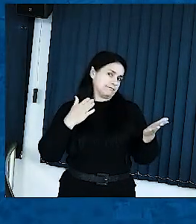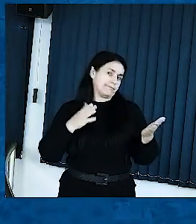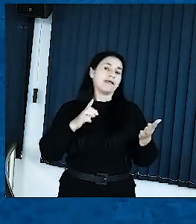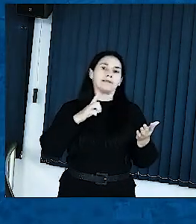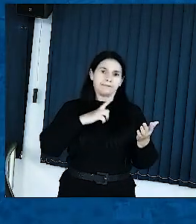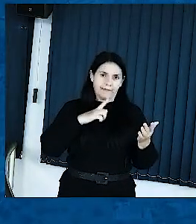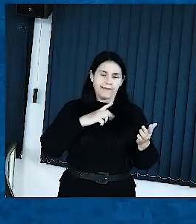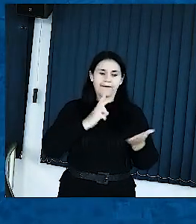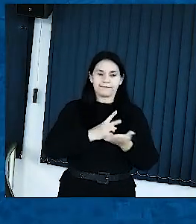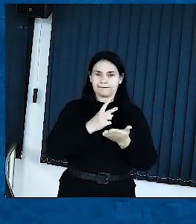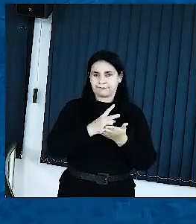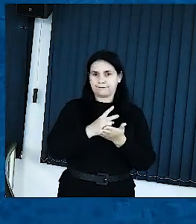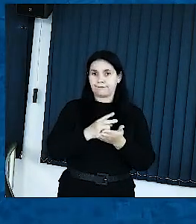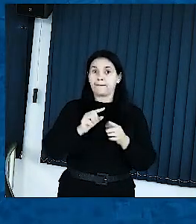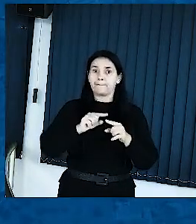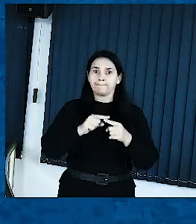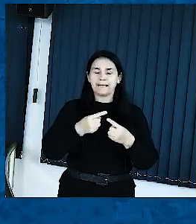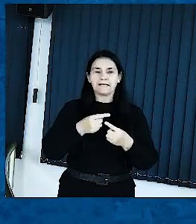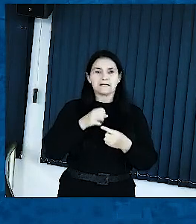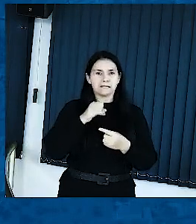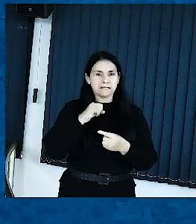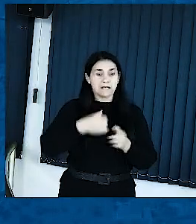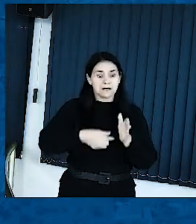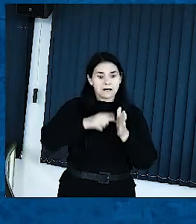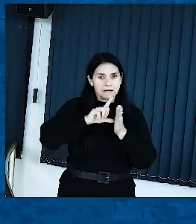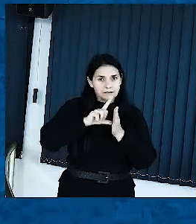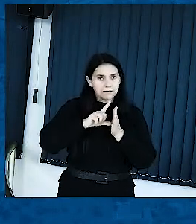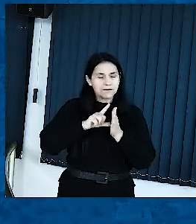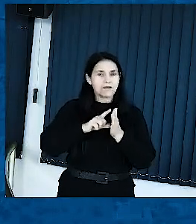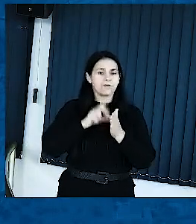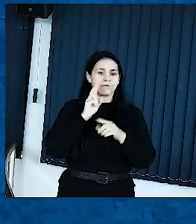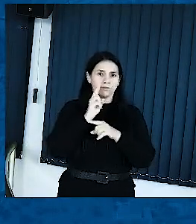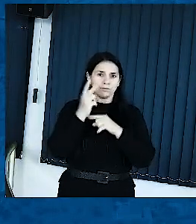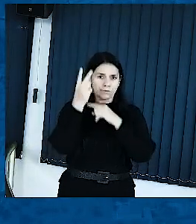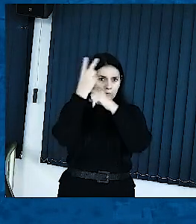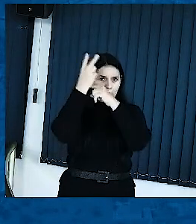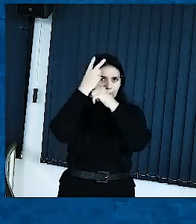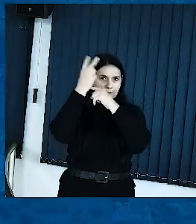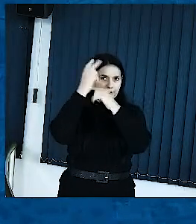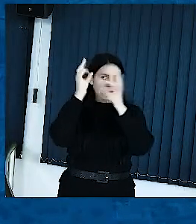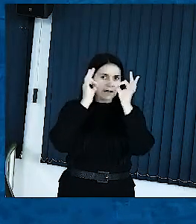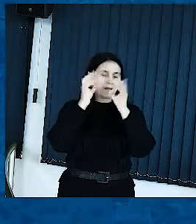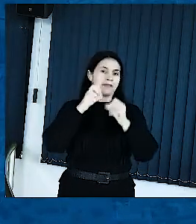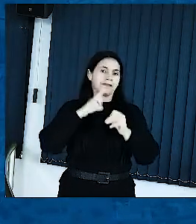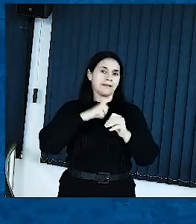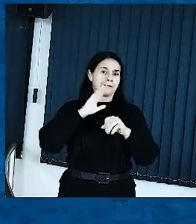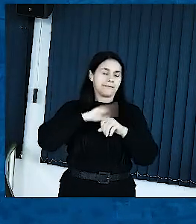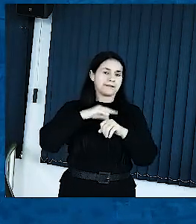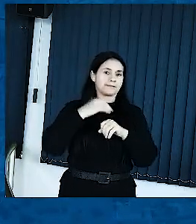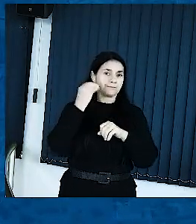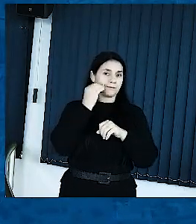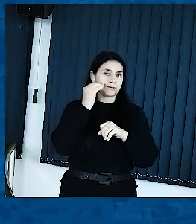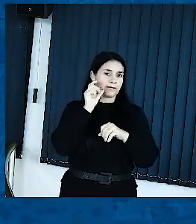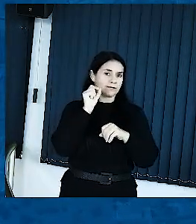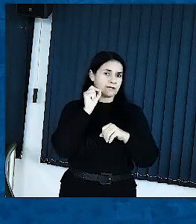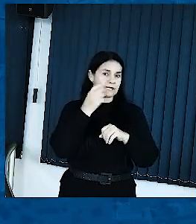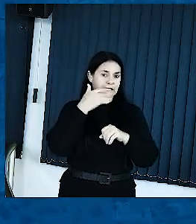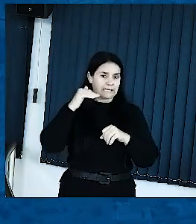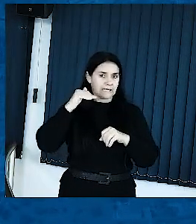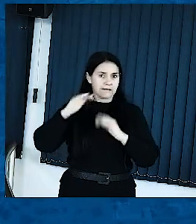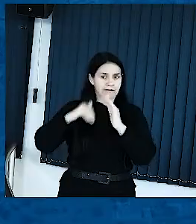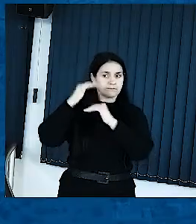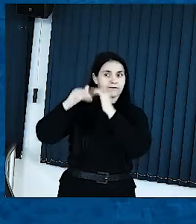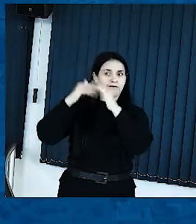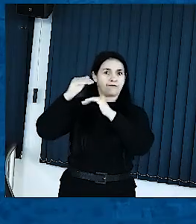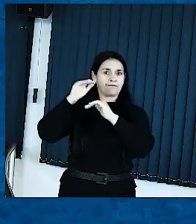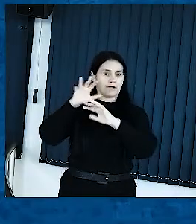tenho neuroplasticidade. Só que eu intervindo precocemente, a chance dessa criança desenvolver e recuperar